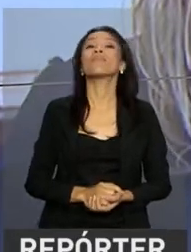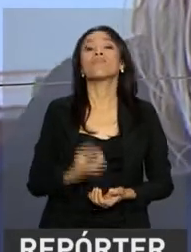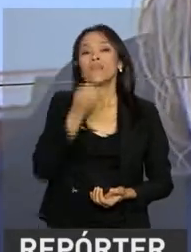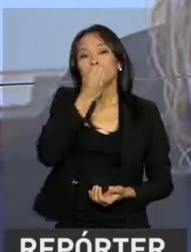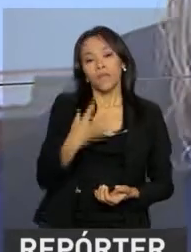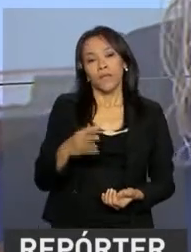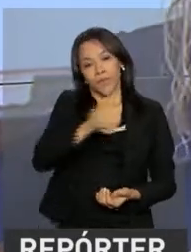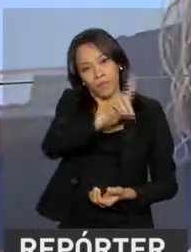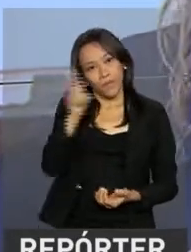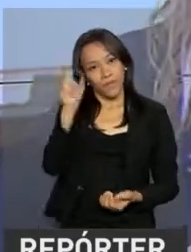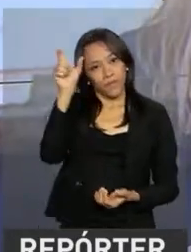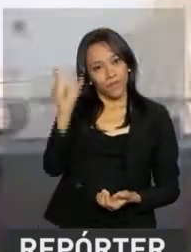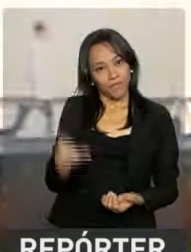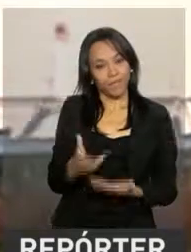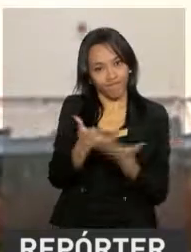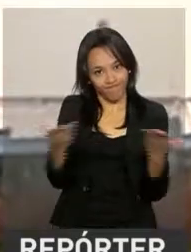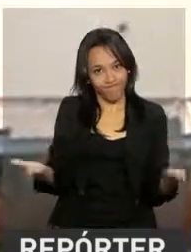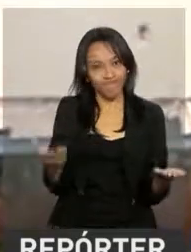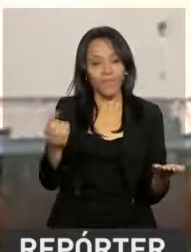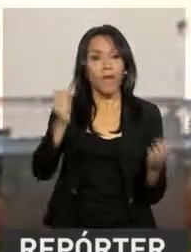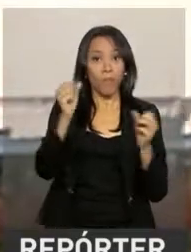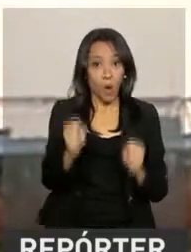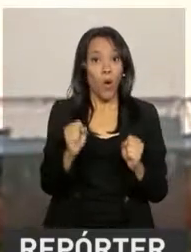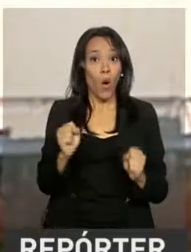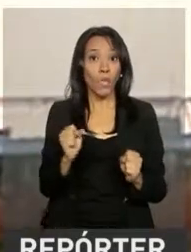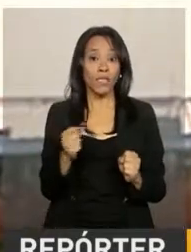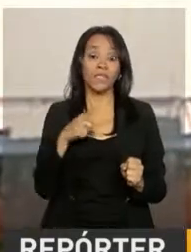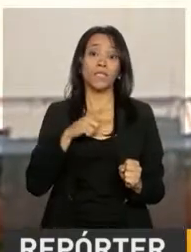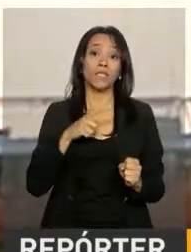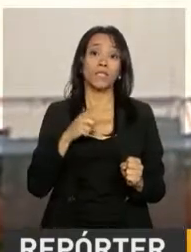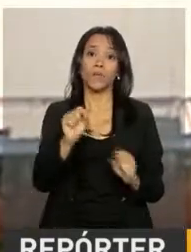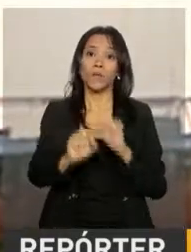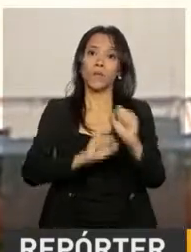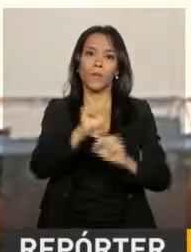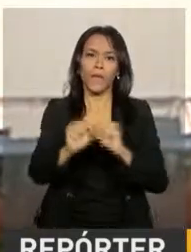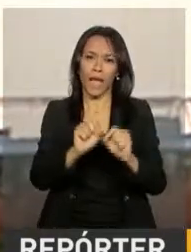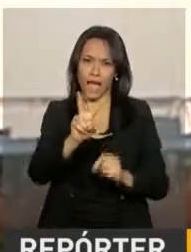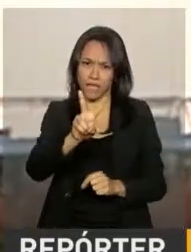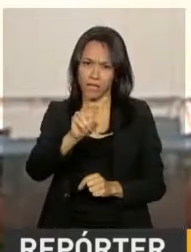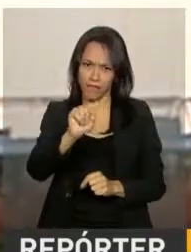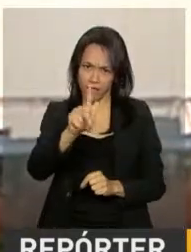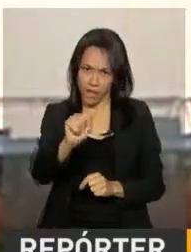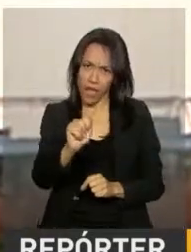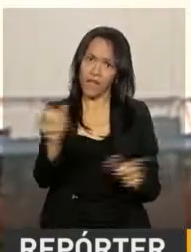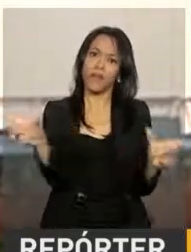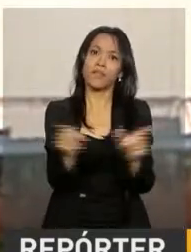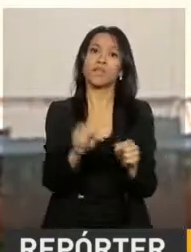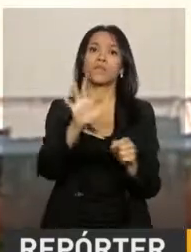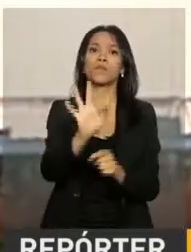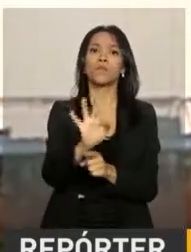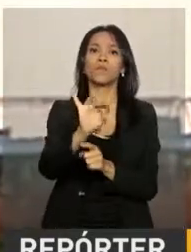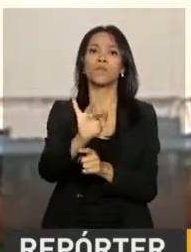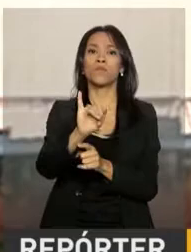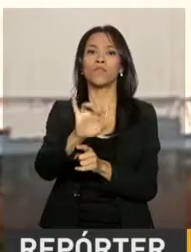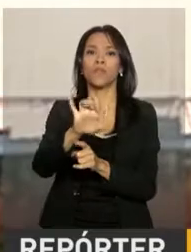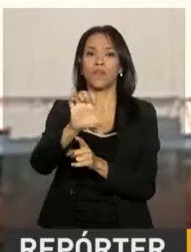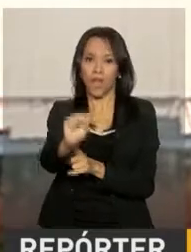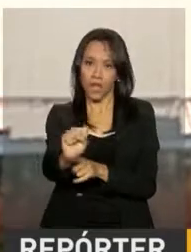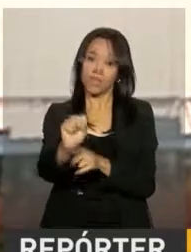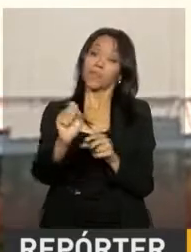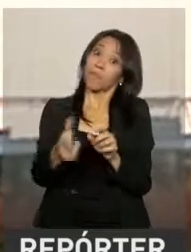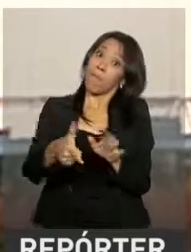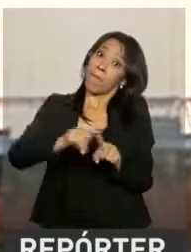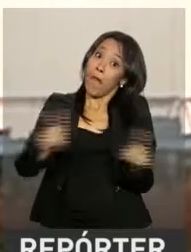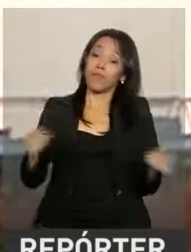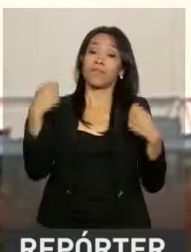bom dia podem concorrer às vagas remanescentes do fundo de financiamento estudantil aqueles que tenham feito o